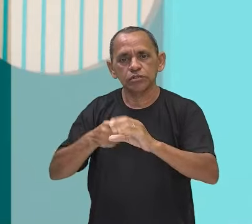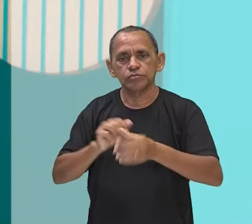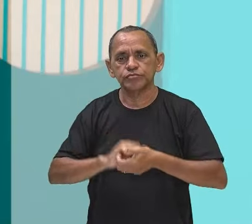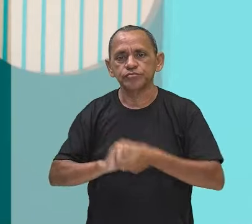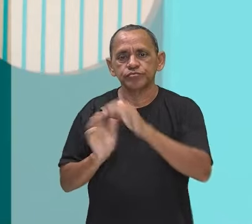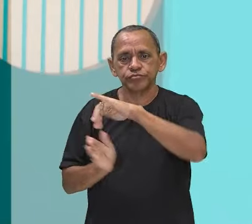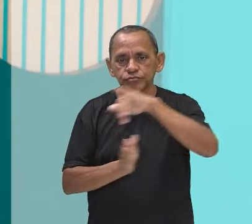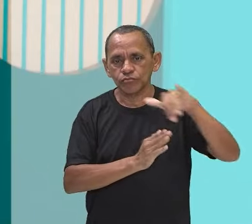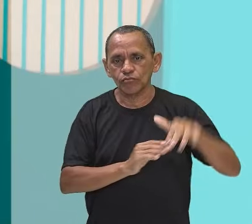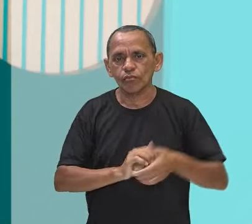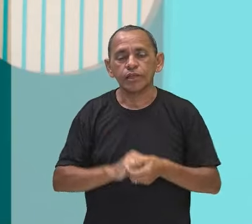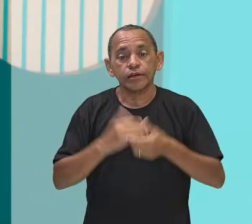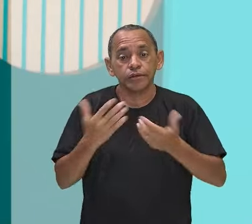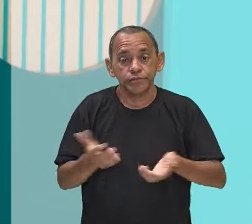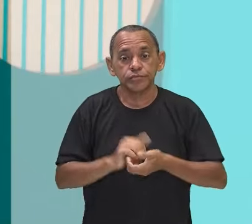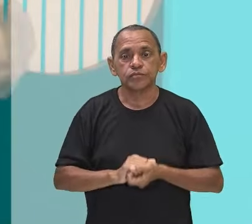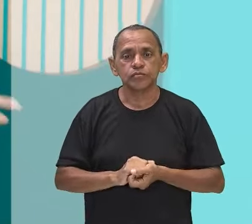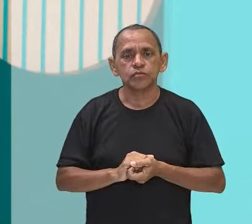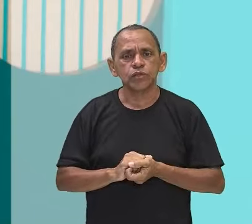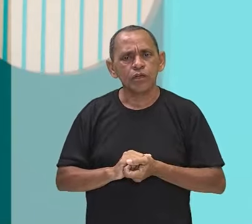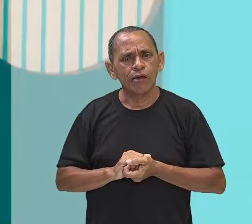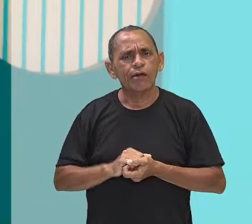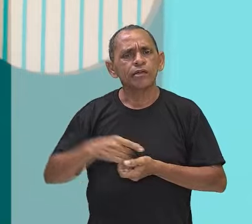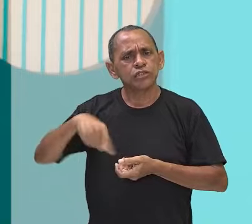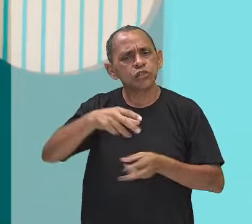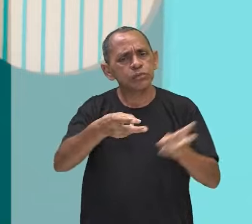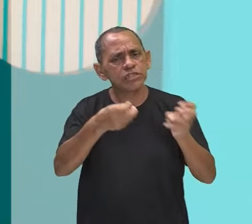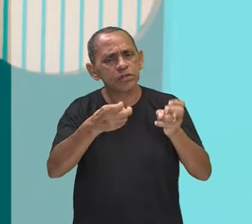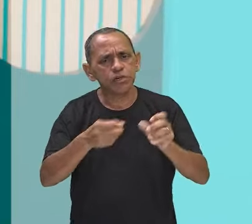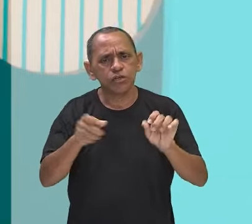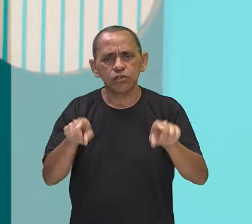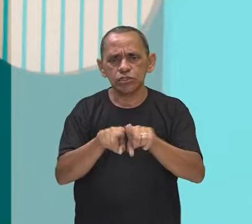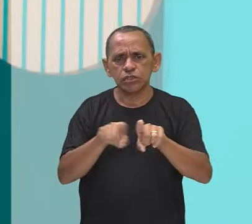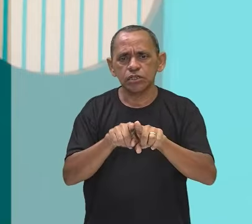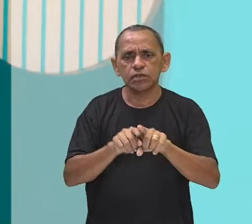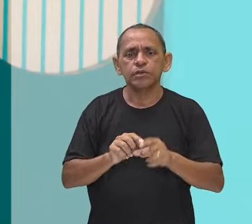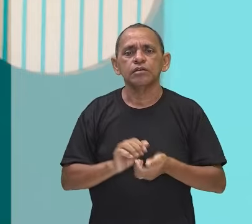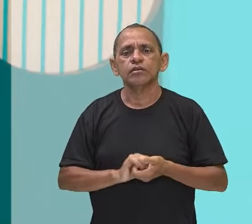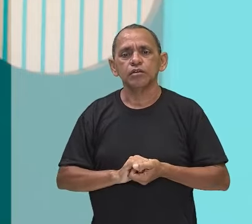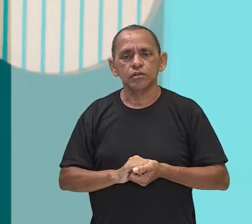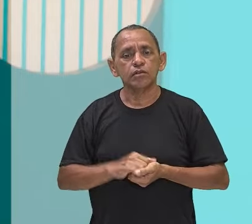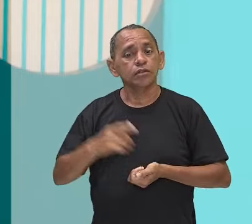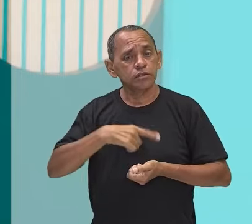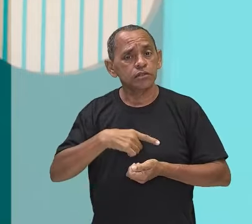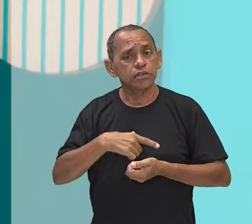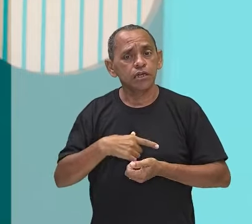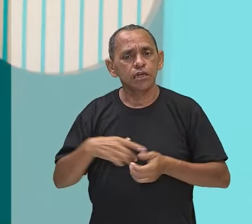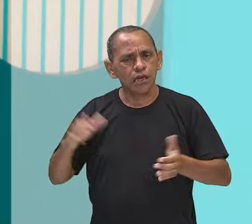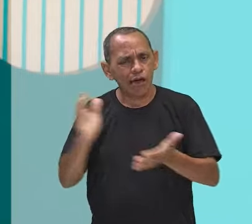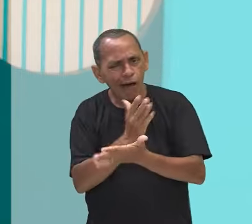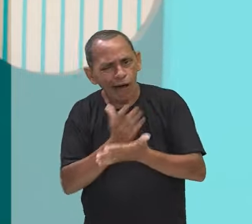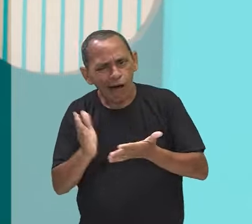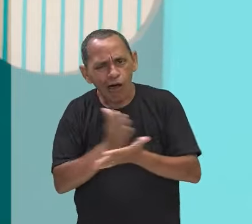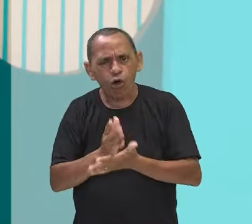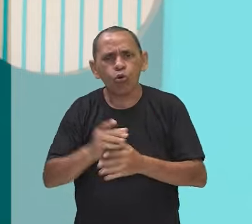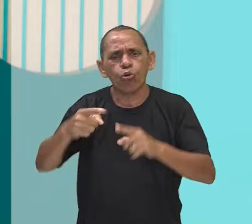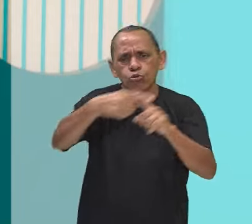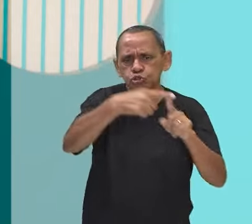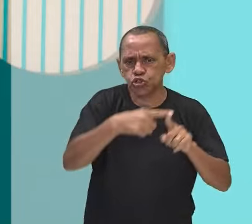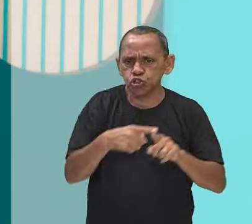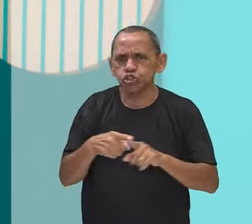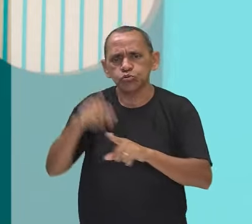Então, gente, como vocês viram aí, nós tivemos alguns fatores históricos, começando ali com os conflitos dentro do próprio